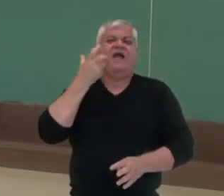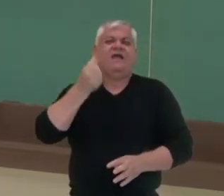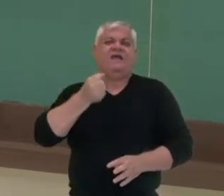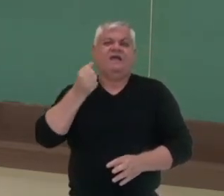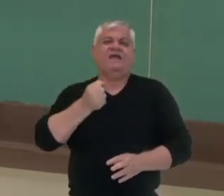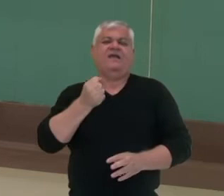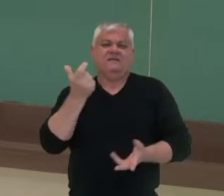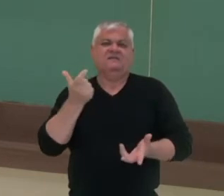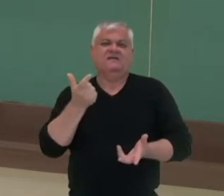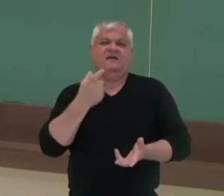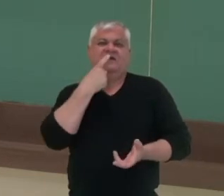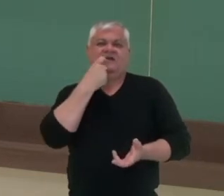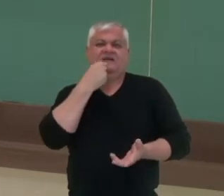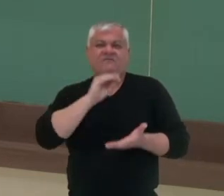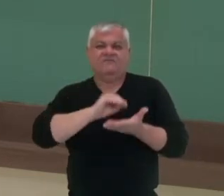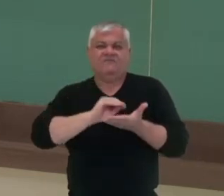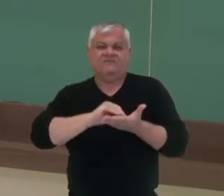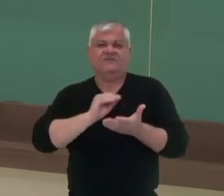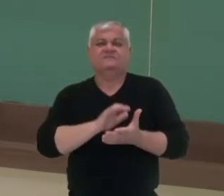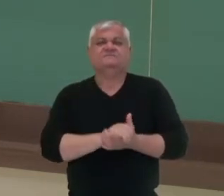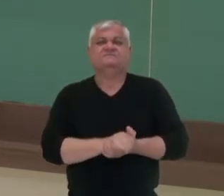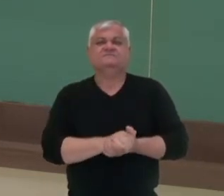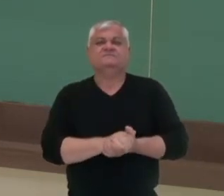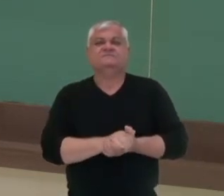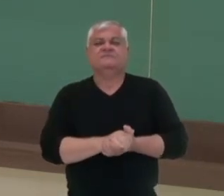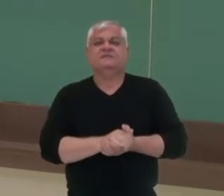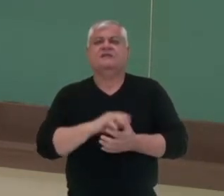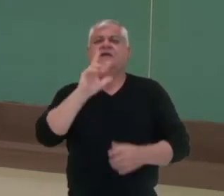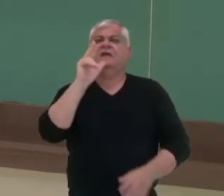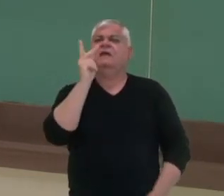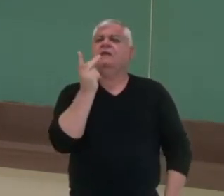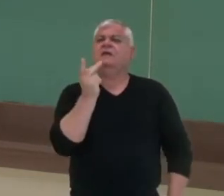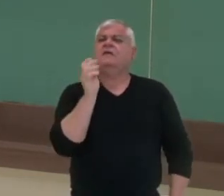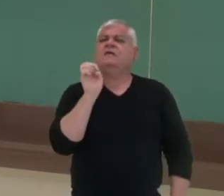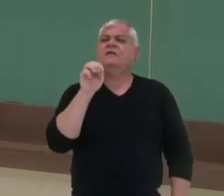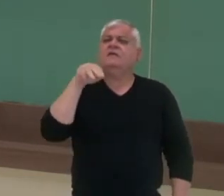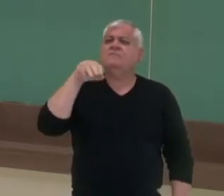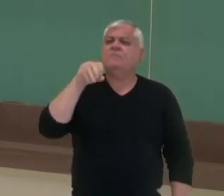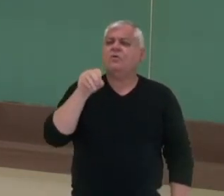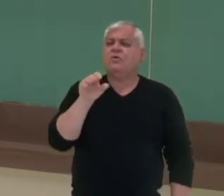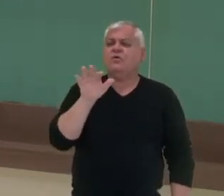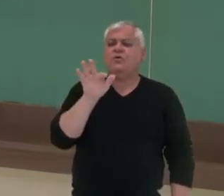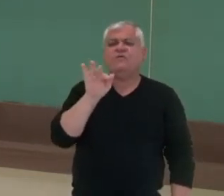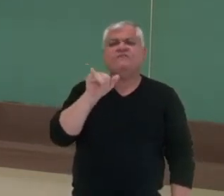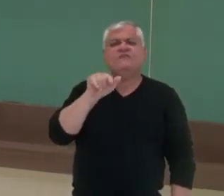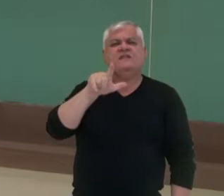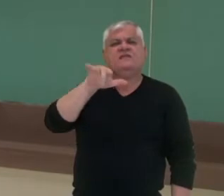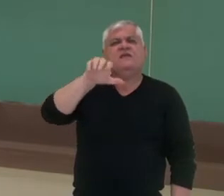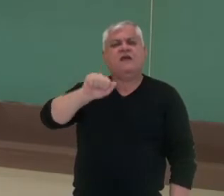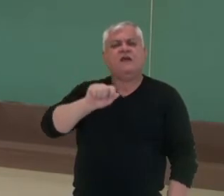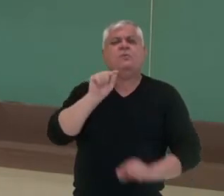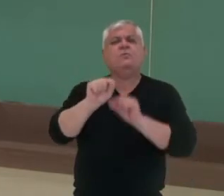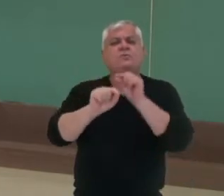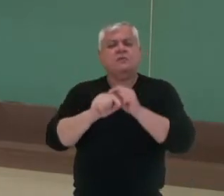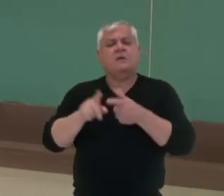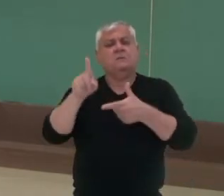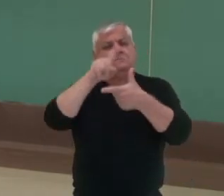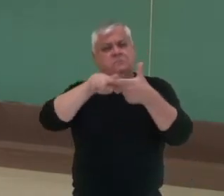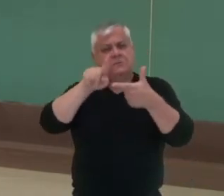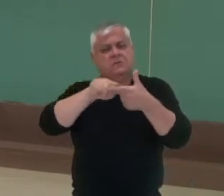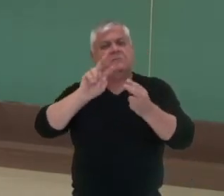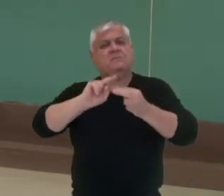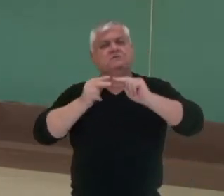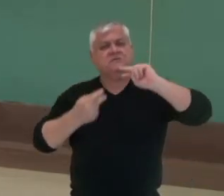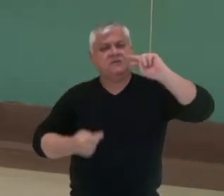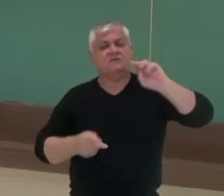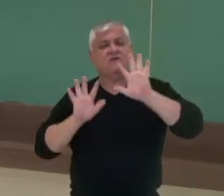da anemia. Hemofilia. O que é hemofilia? Hemofilia é um distúrbio genético, então ele é